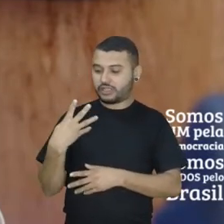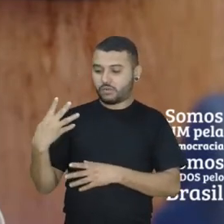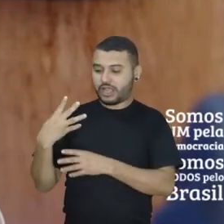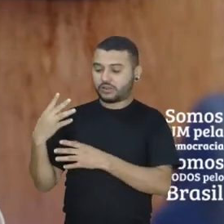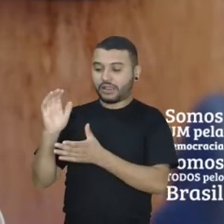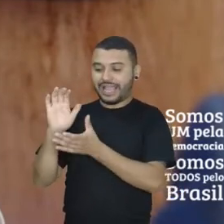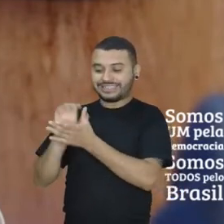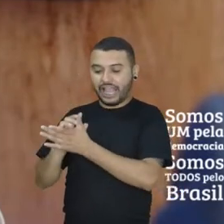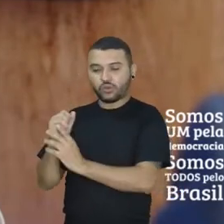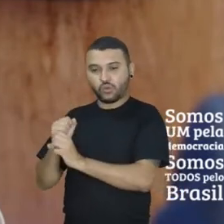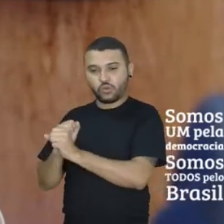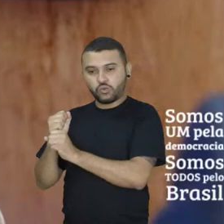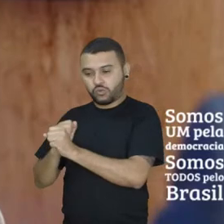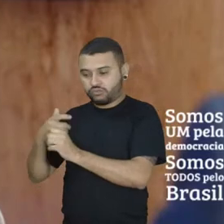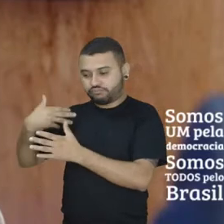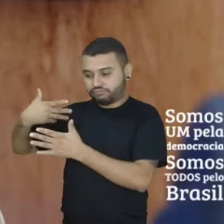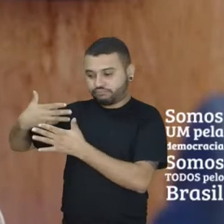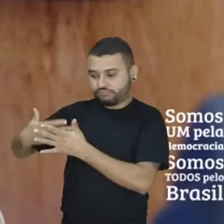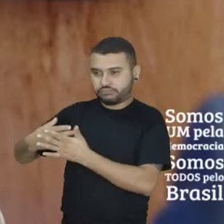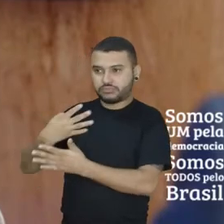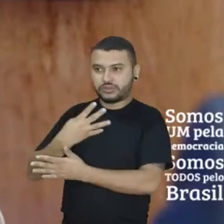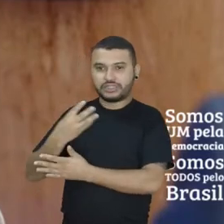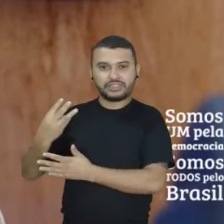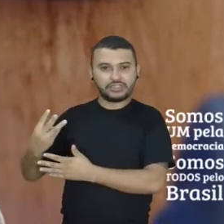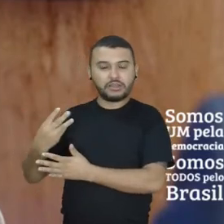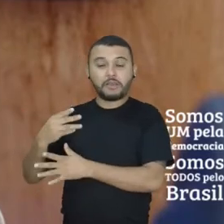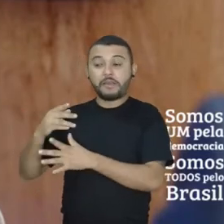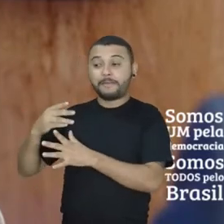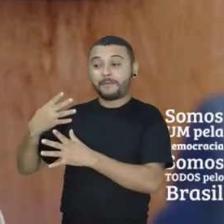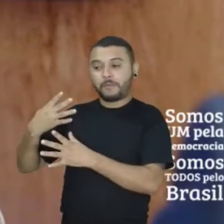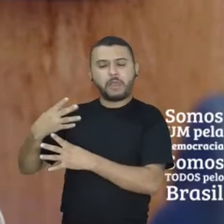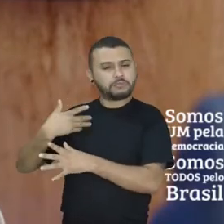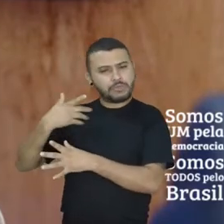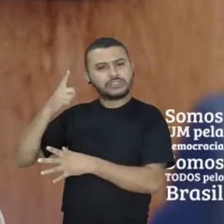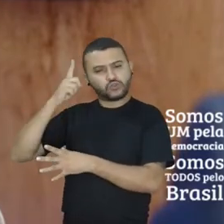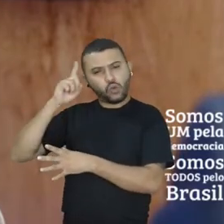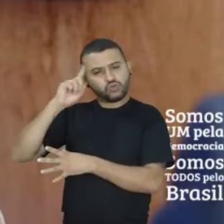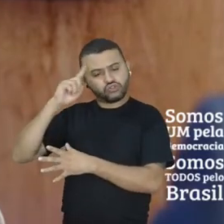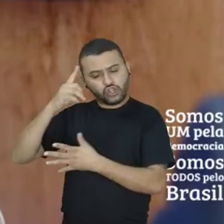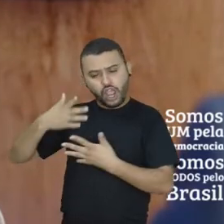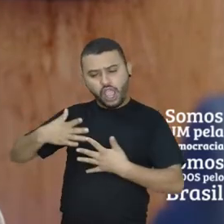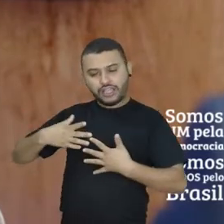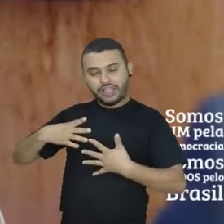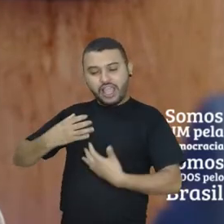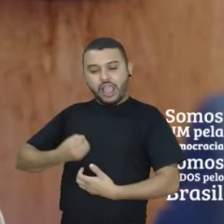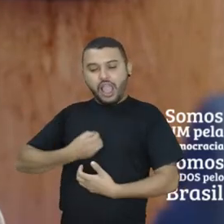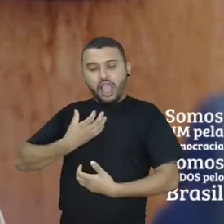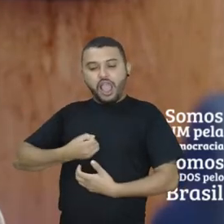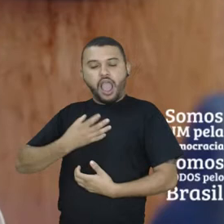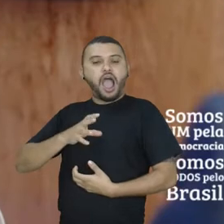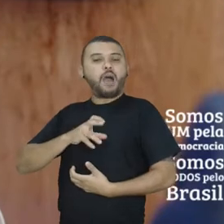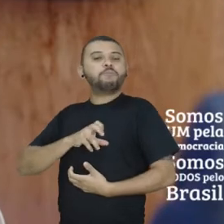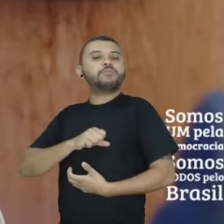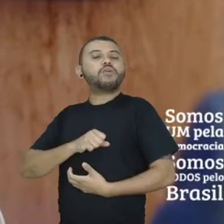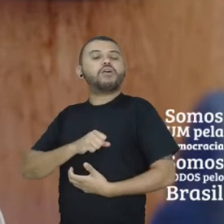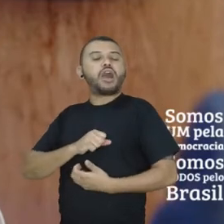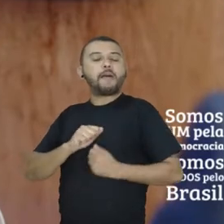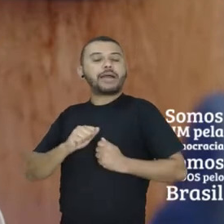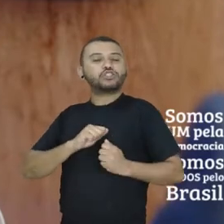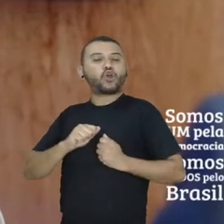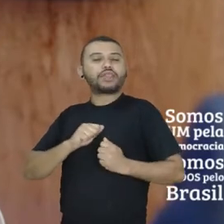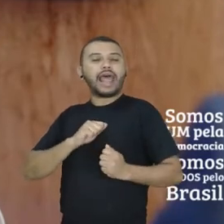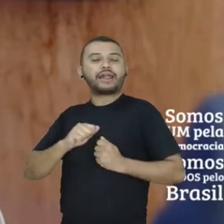casado, 43, e sou mais apaixonado. Porque é interessante, o tempo, ele